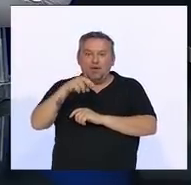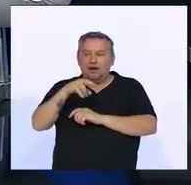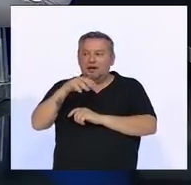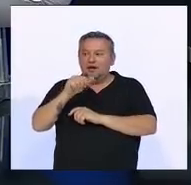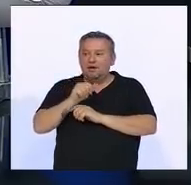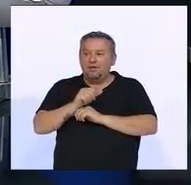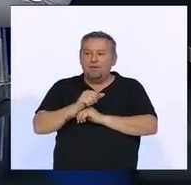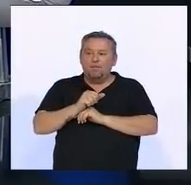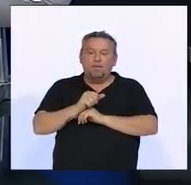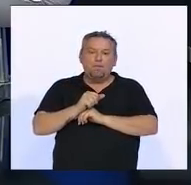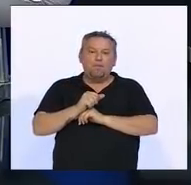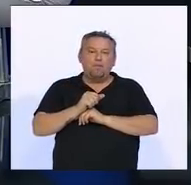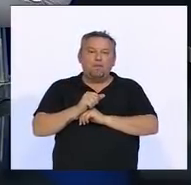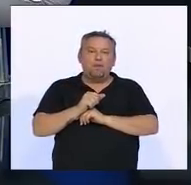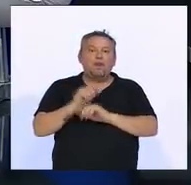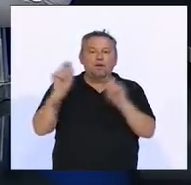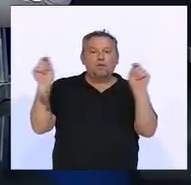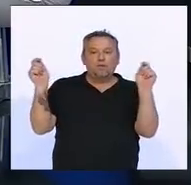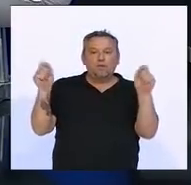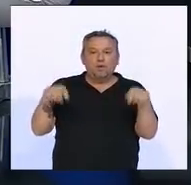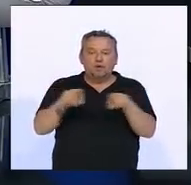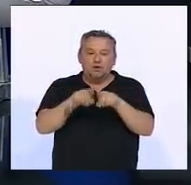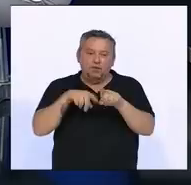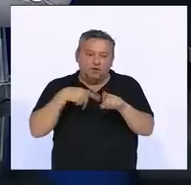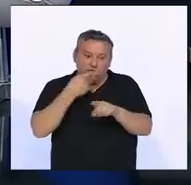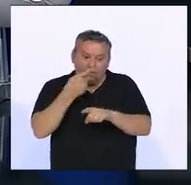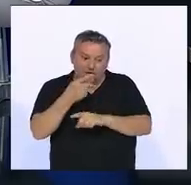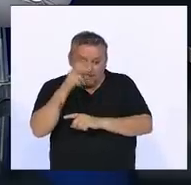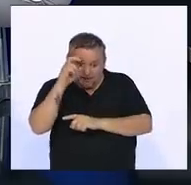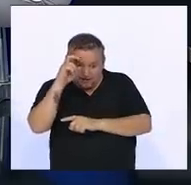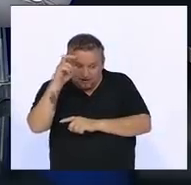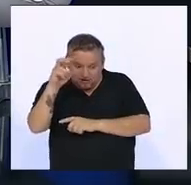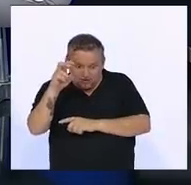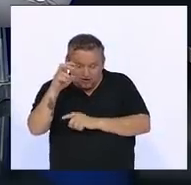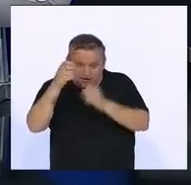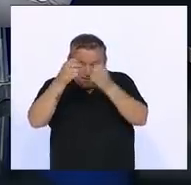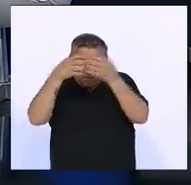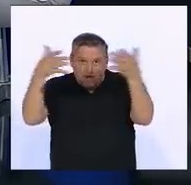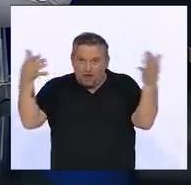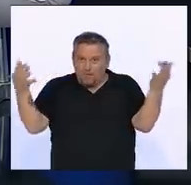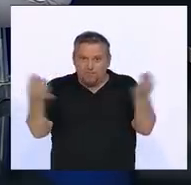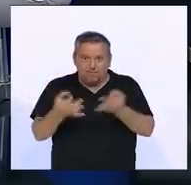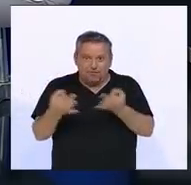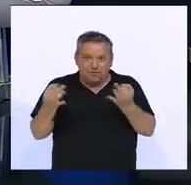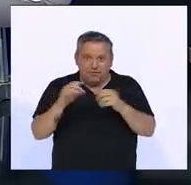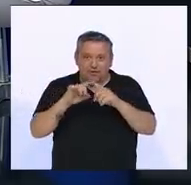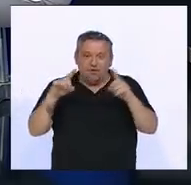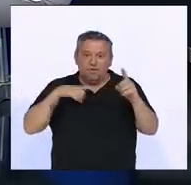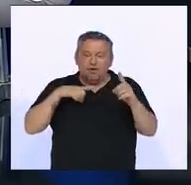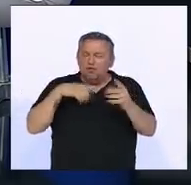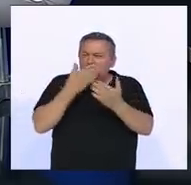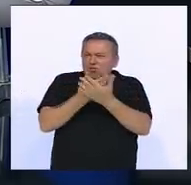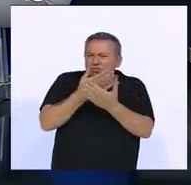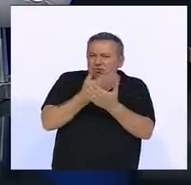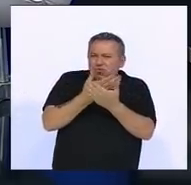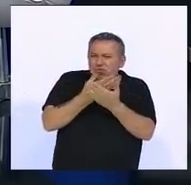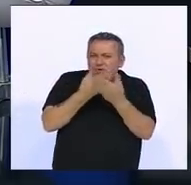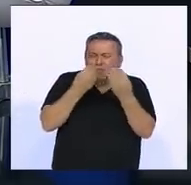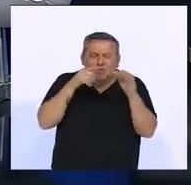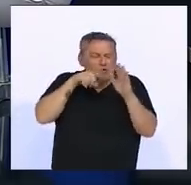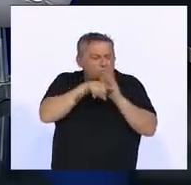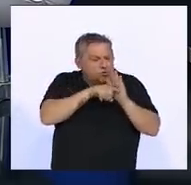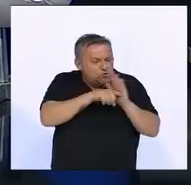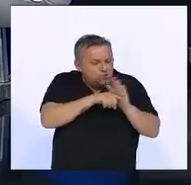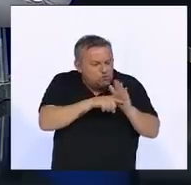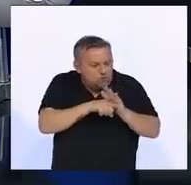muito nova. Eu posso até, não estou dizendo que tenho uma inteligência brilhante, especial, mas eu sou muito estudiosa, eu sou aplicada,